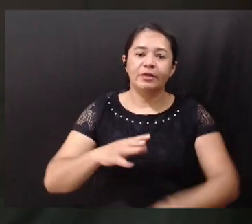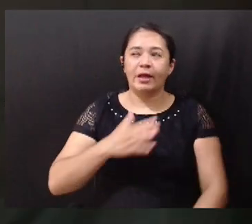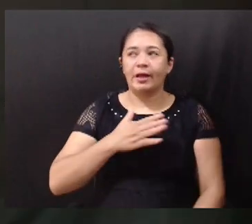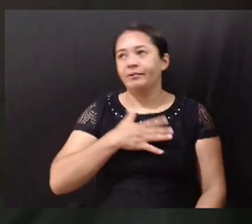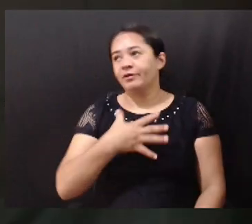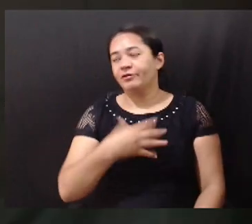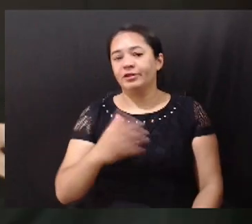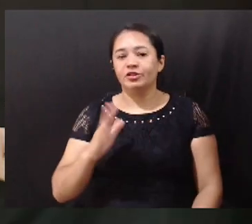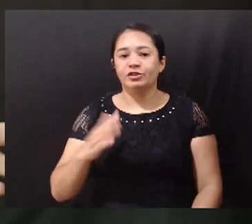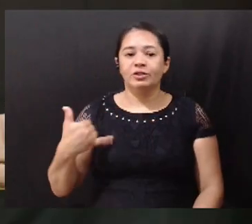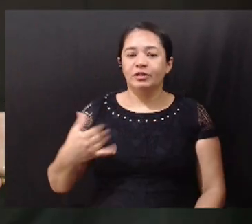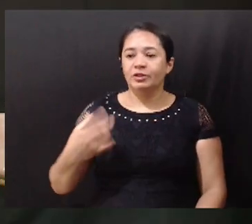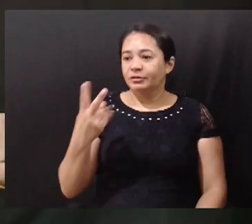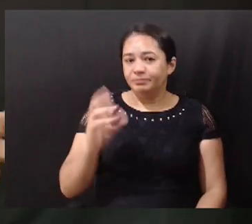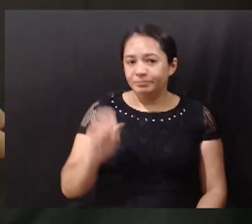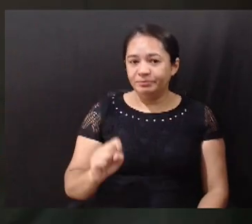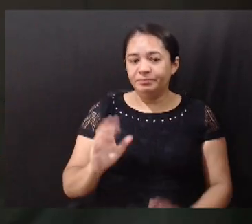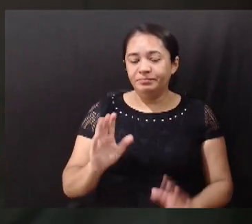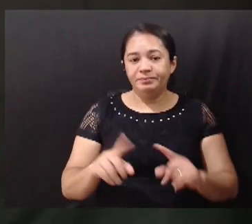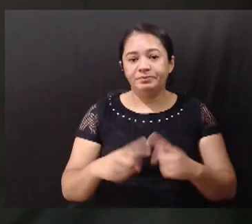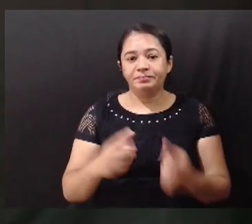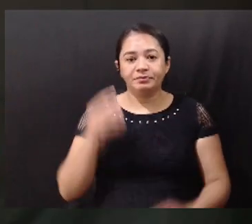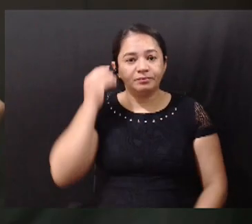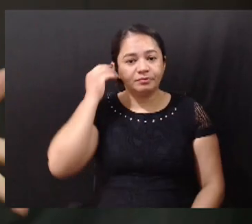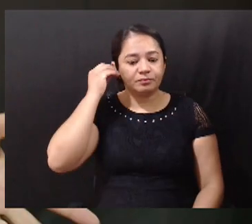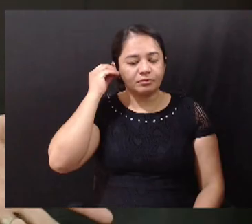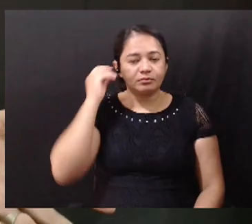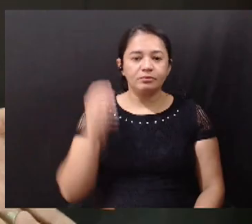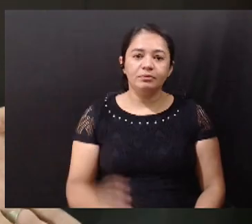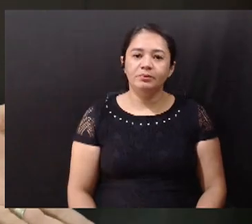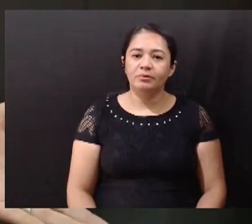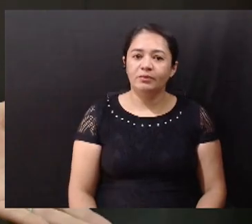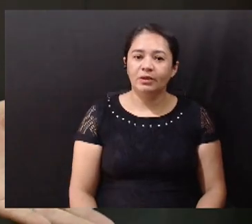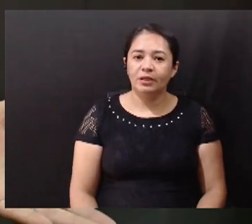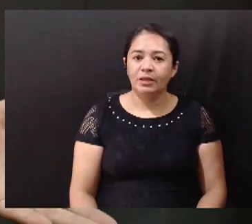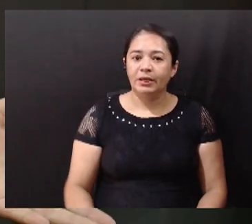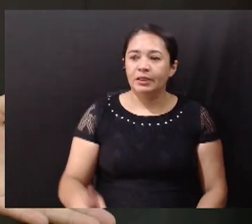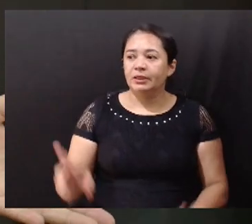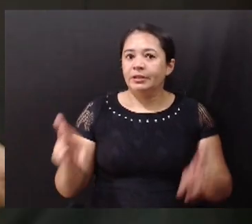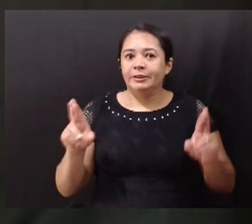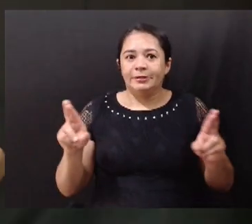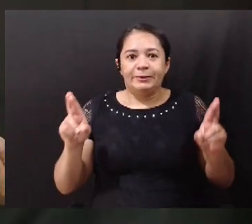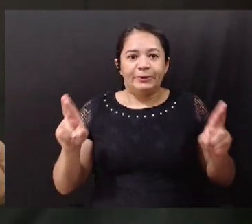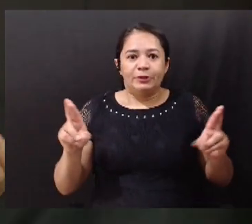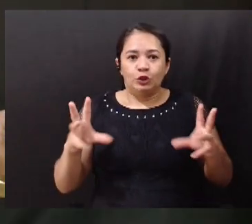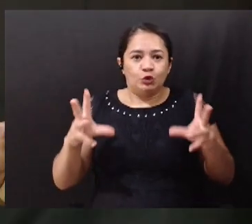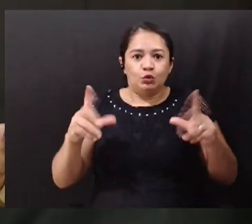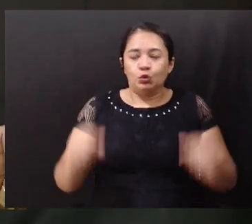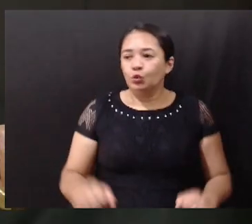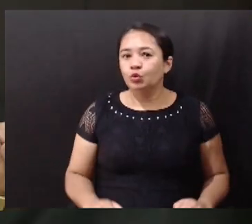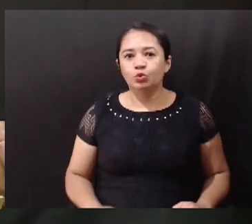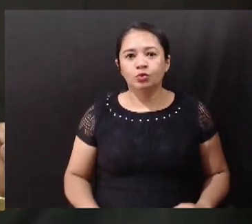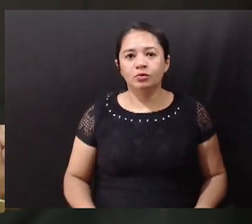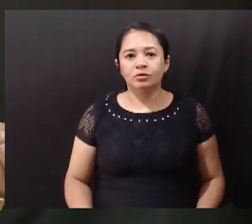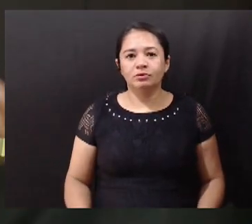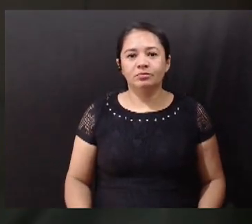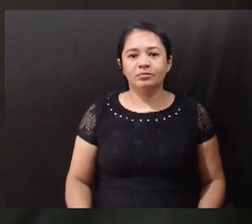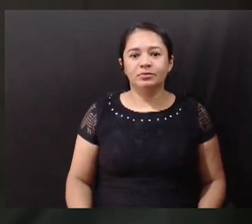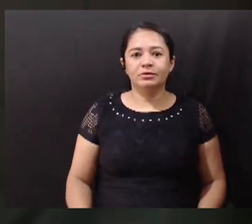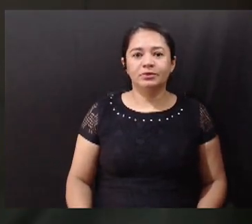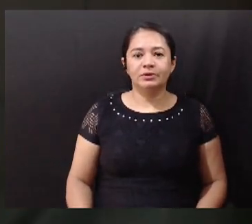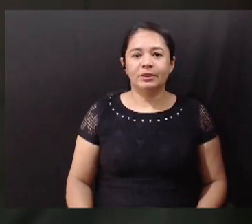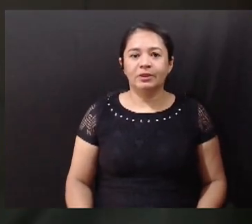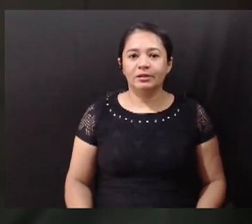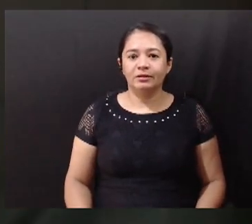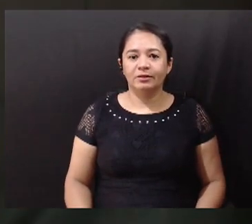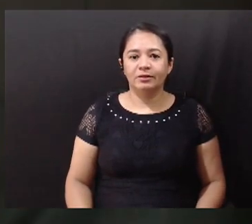passei de toda essa fase, mas eu me lembro que nas férias ela tinha uma expectativa de tudo, né? De tudo que ela não pôde fazer durante o